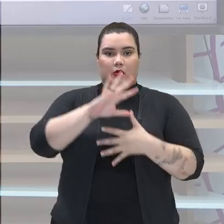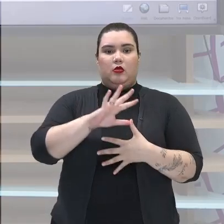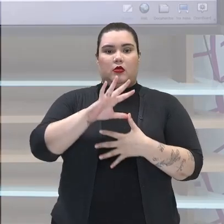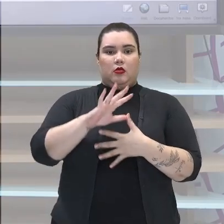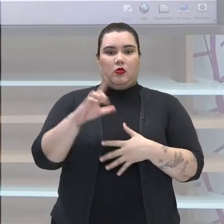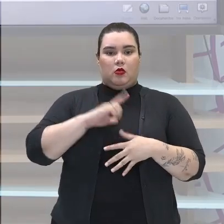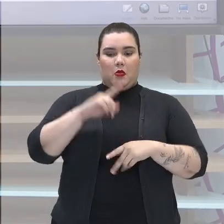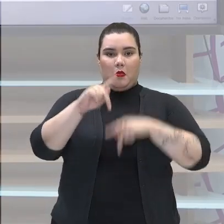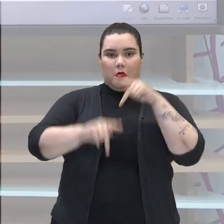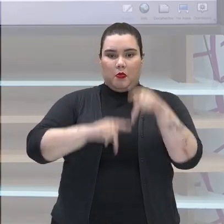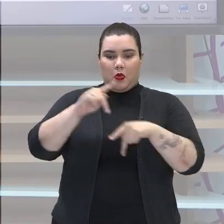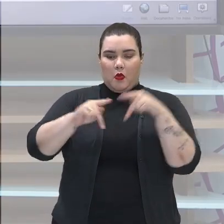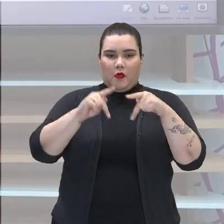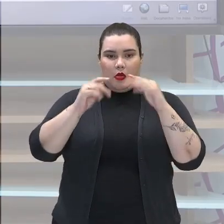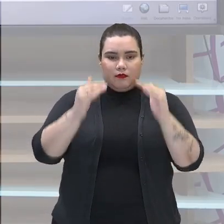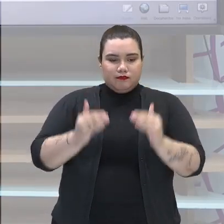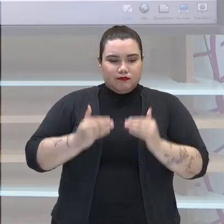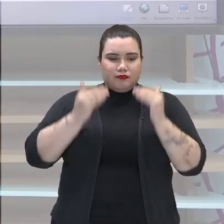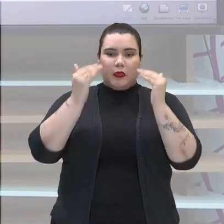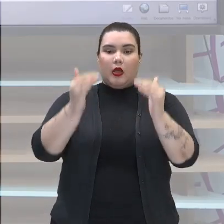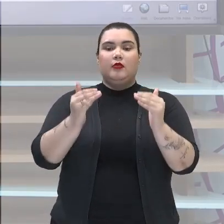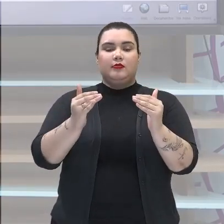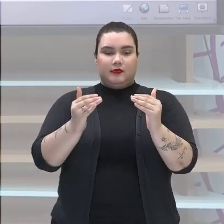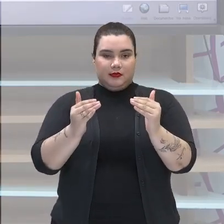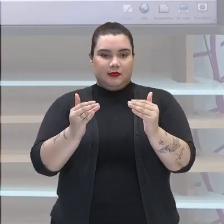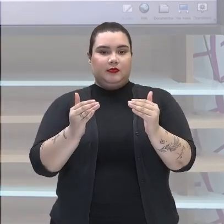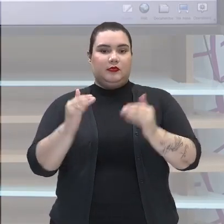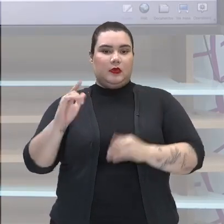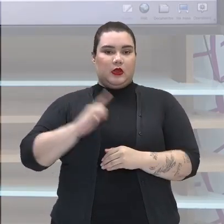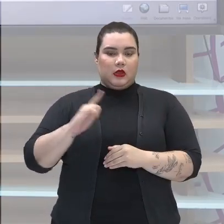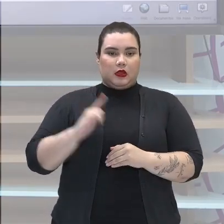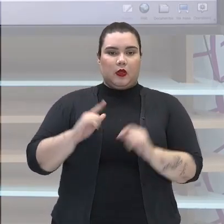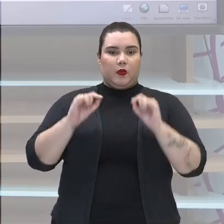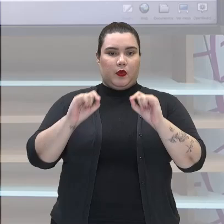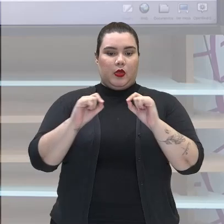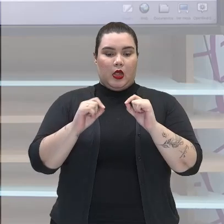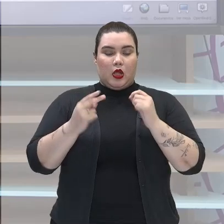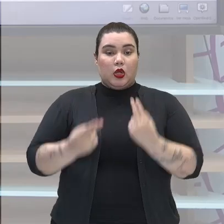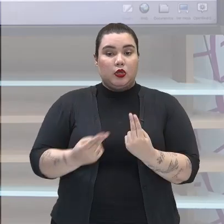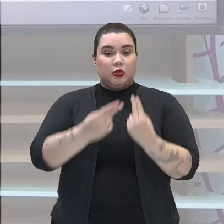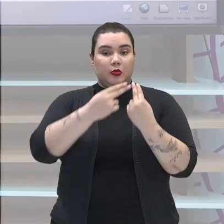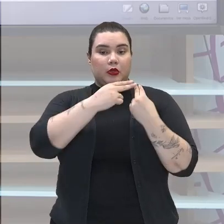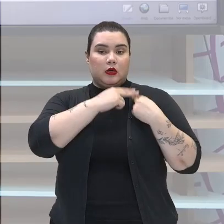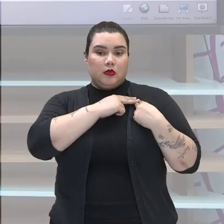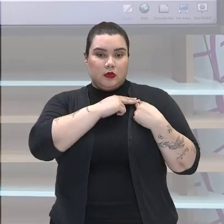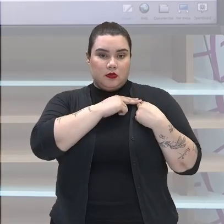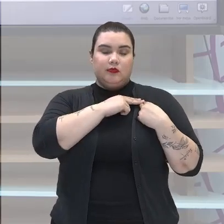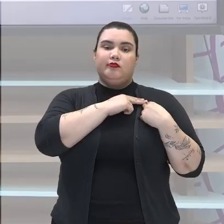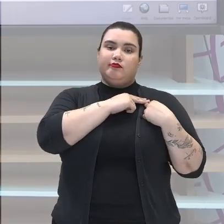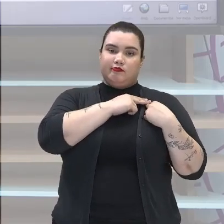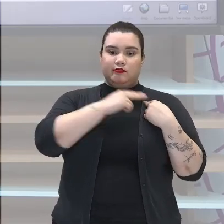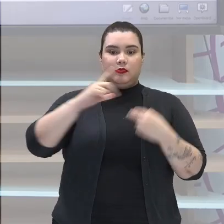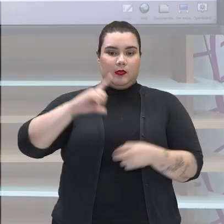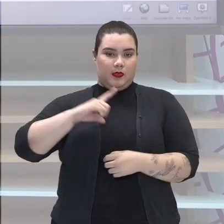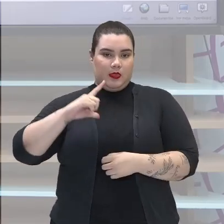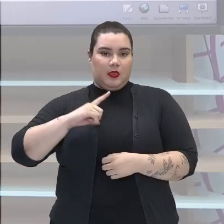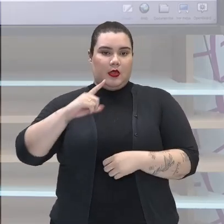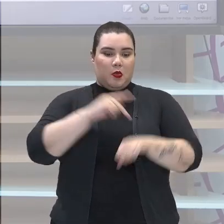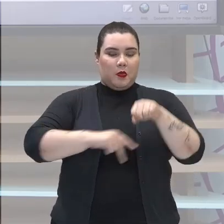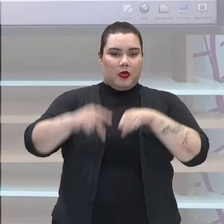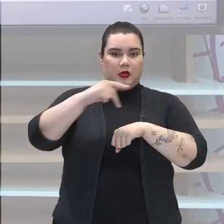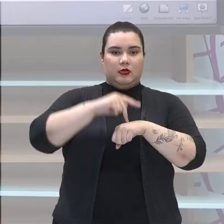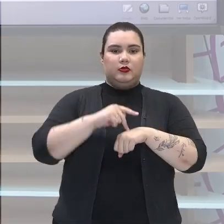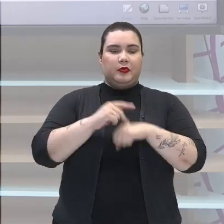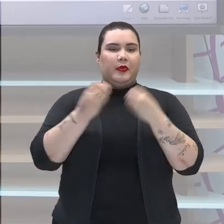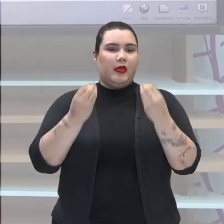essa nação que está à frente, né, que toma para si essa responsabilidade